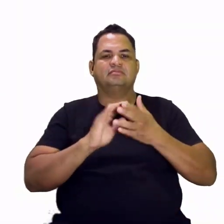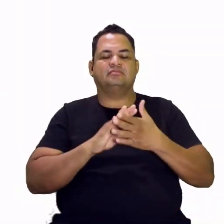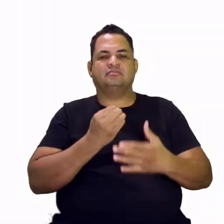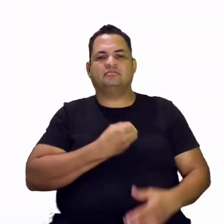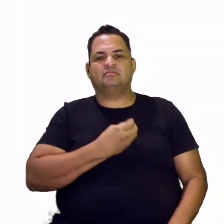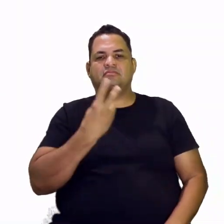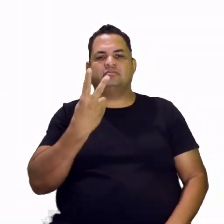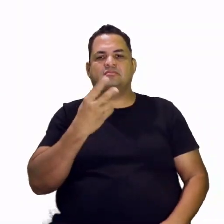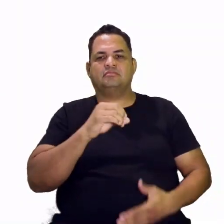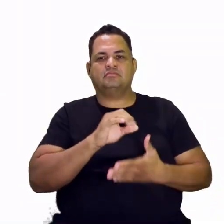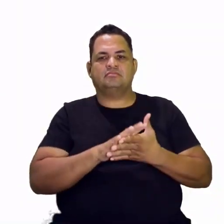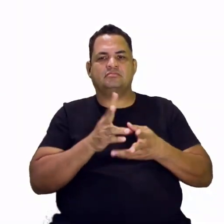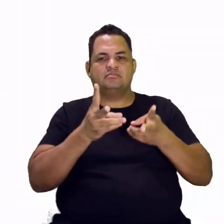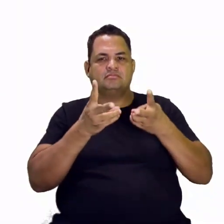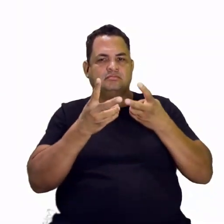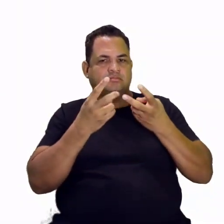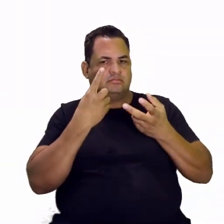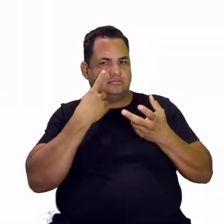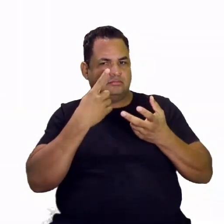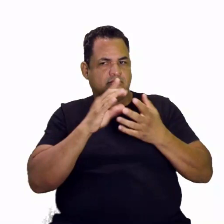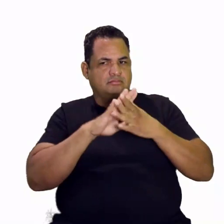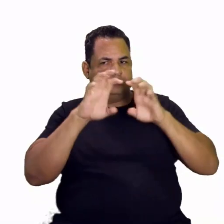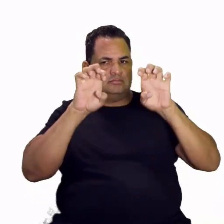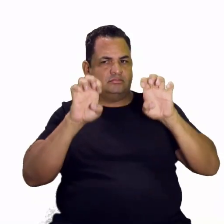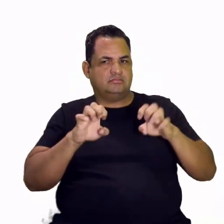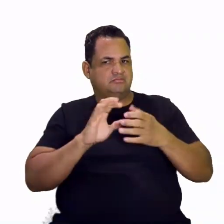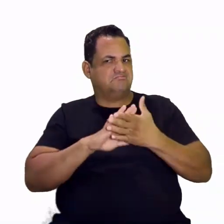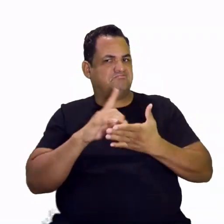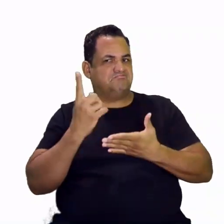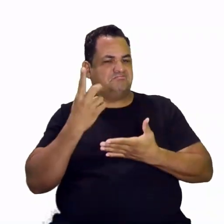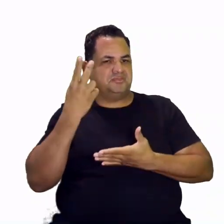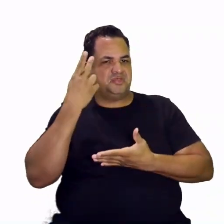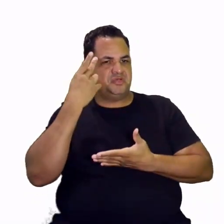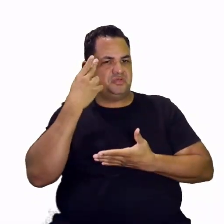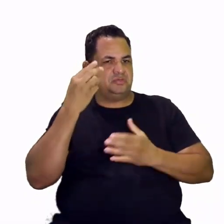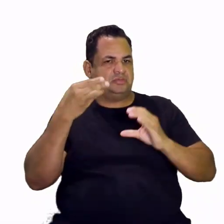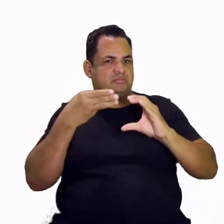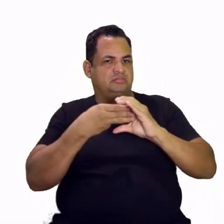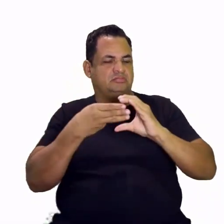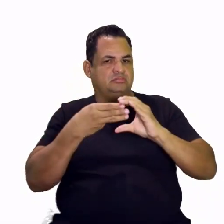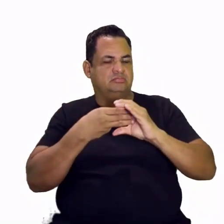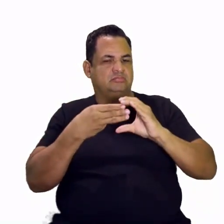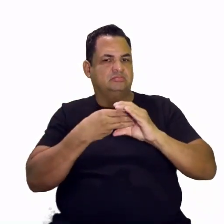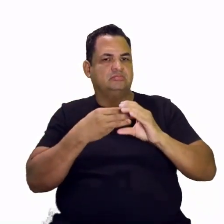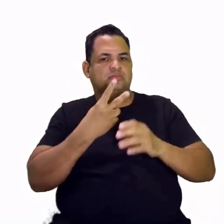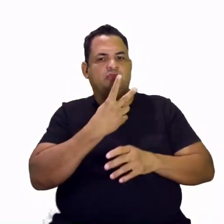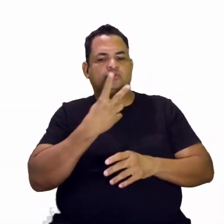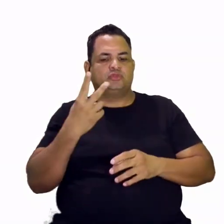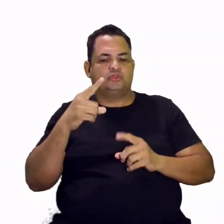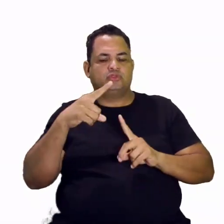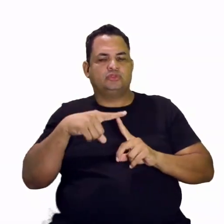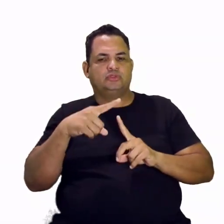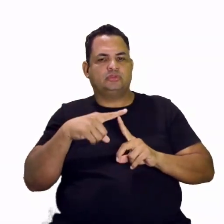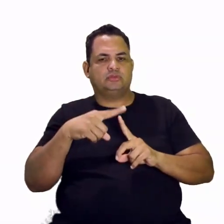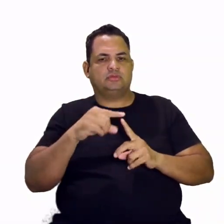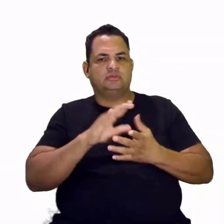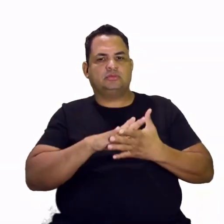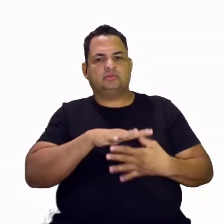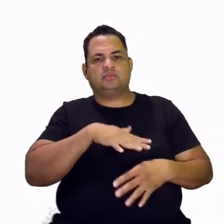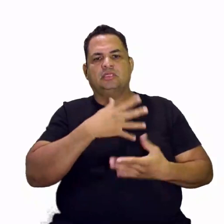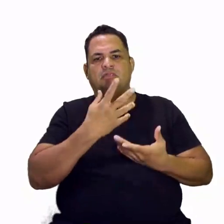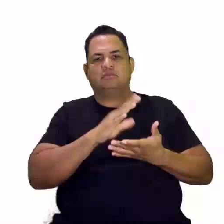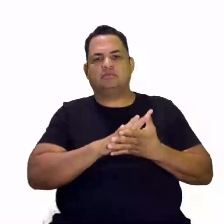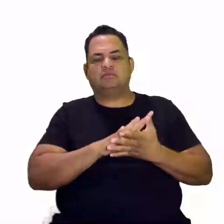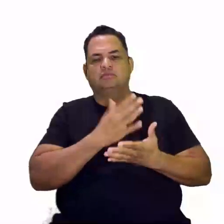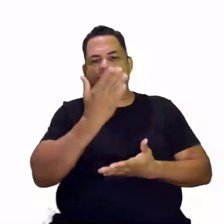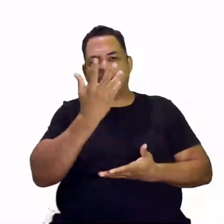Questão 2. Identifique as estruturas incomuns entre a célula eucariota vegetal e a célula animal na figura